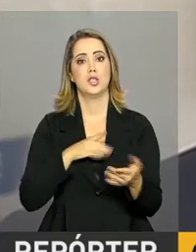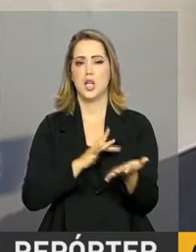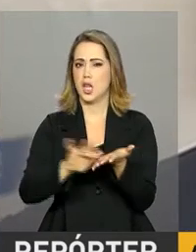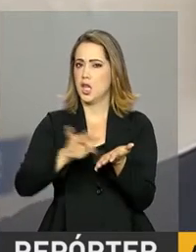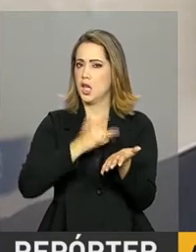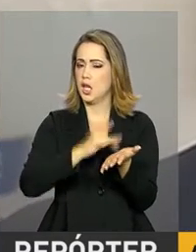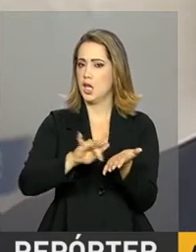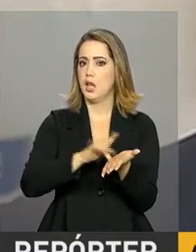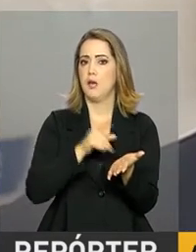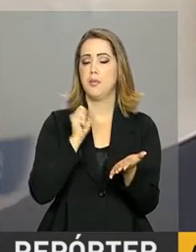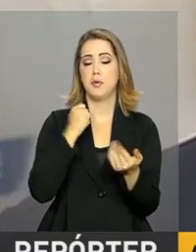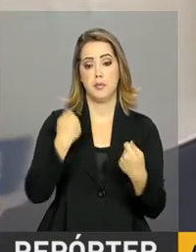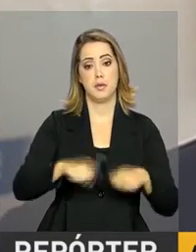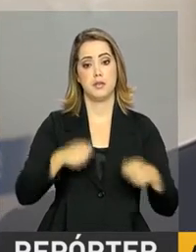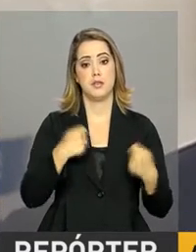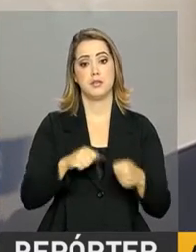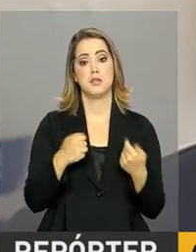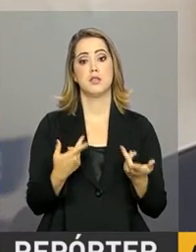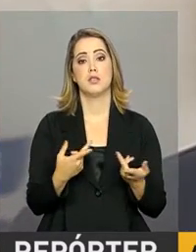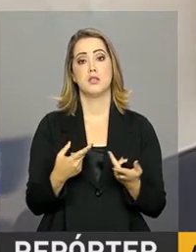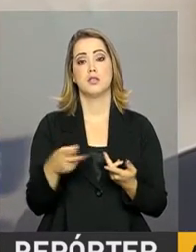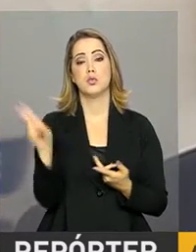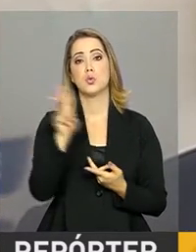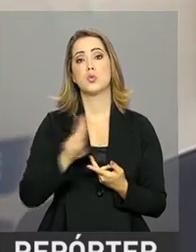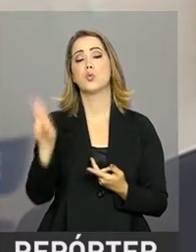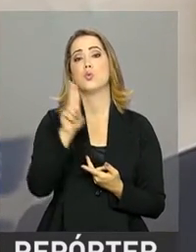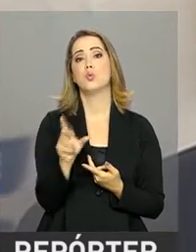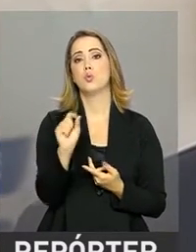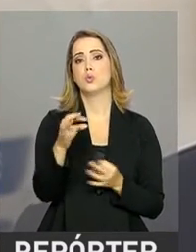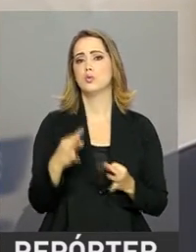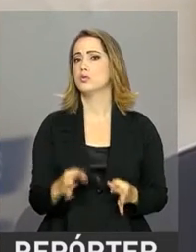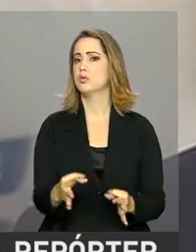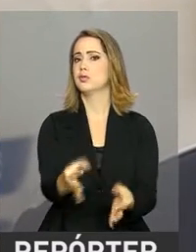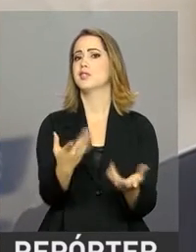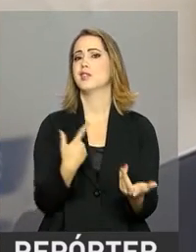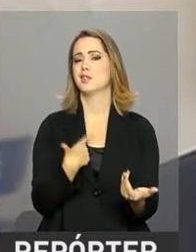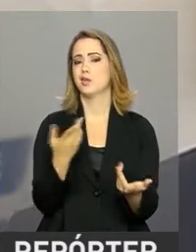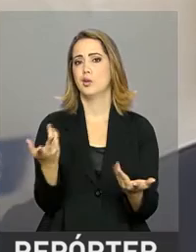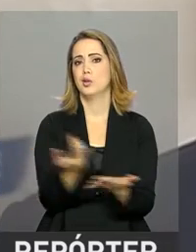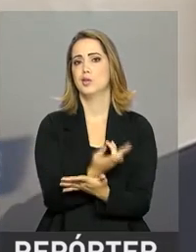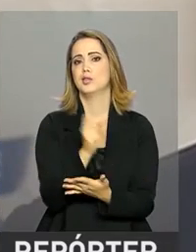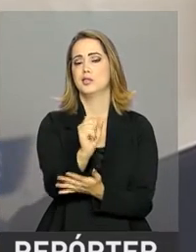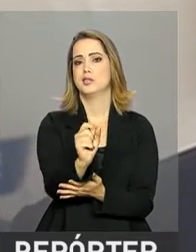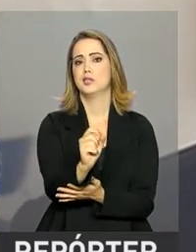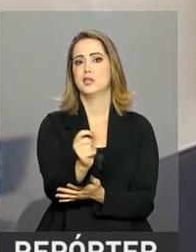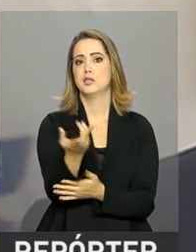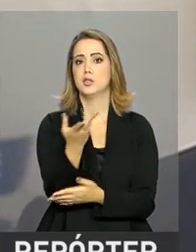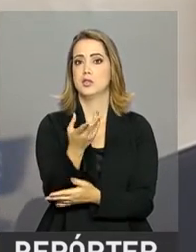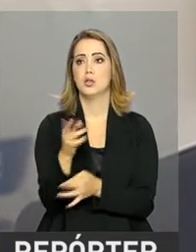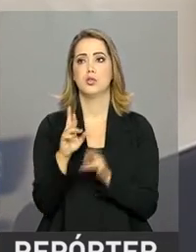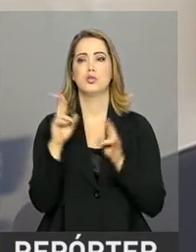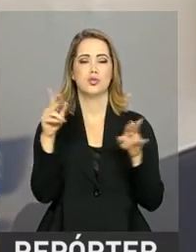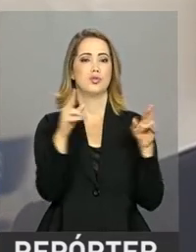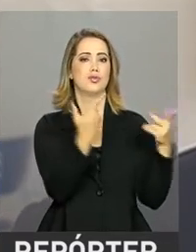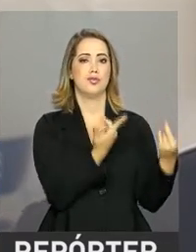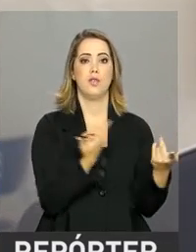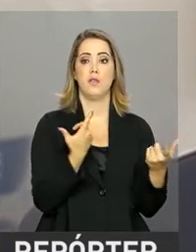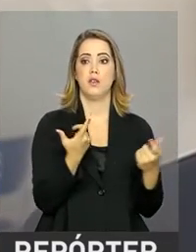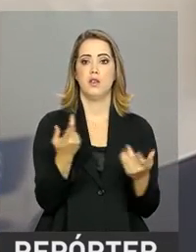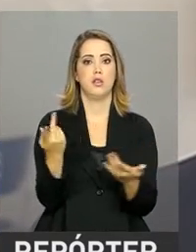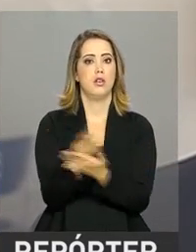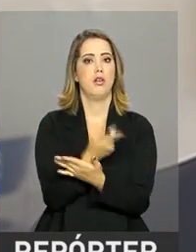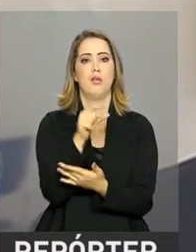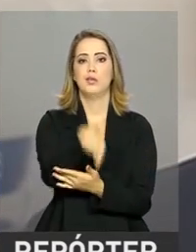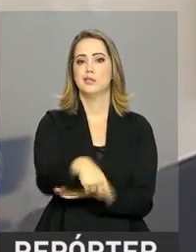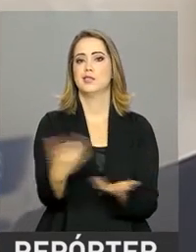que ter instrumentos que possam não concorrer com aquela coisa da dinâmica externa que é, hoje o